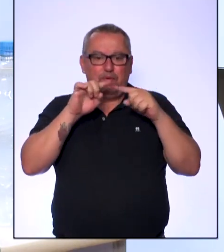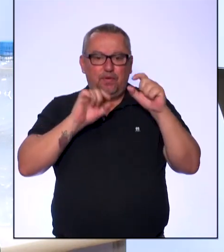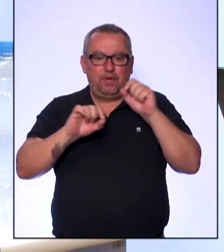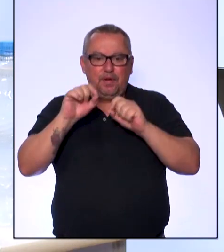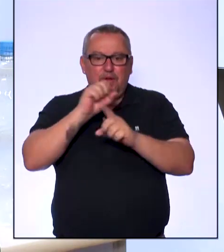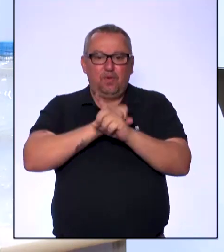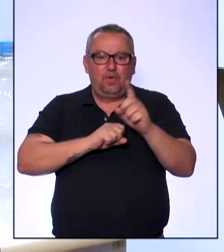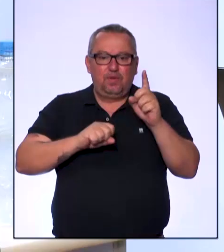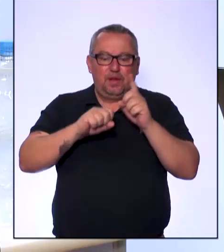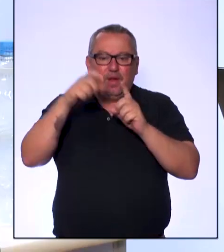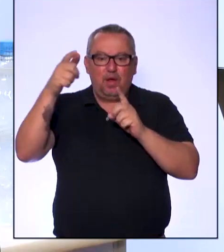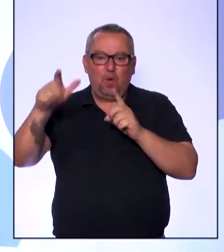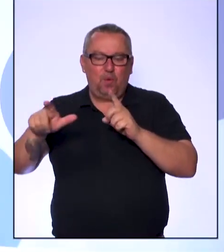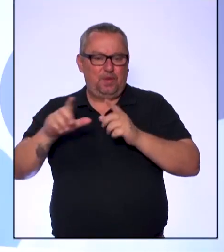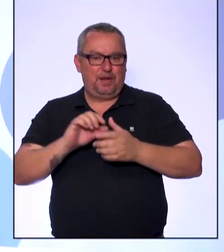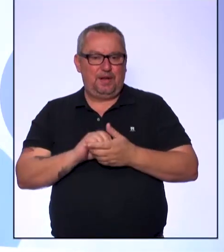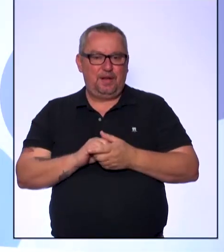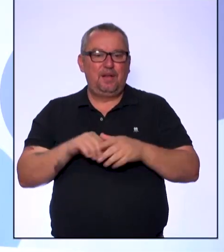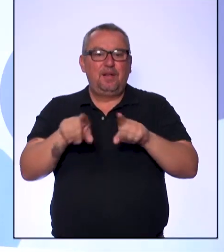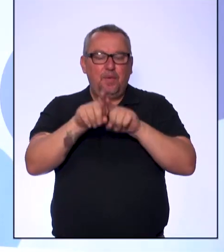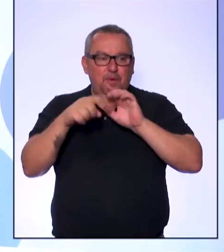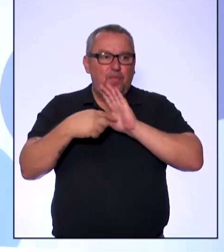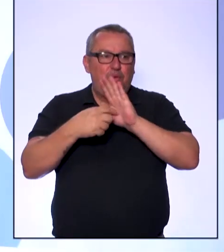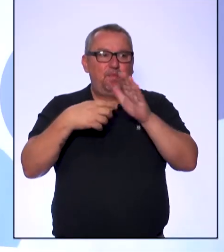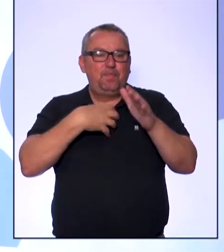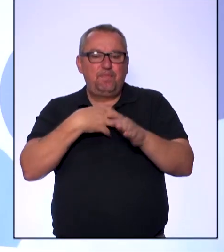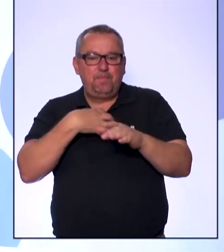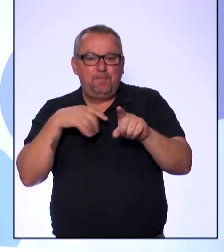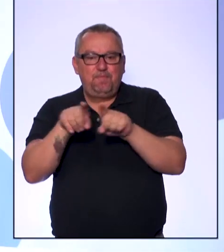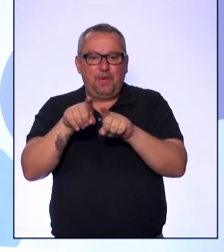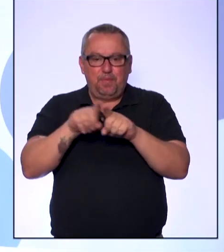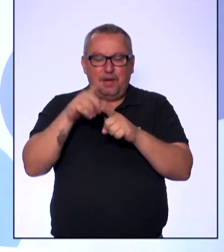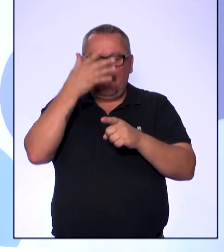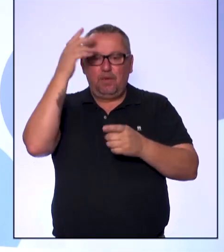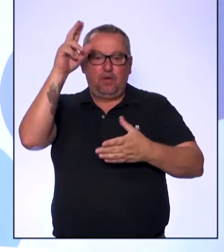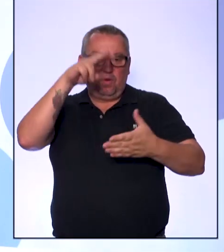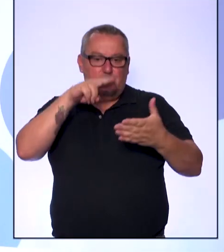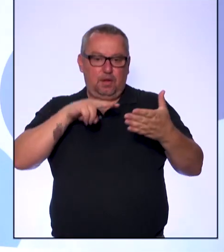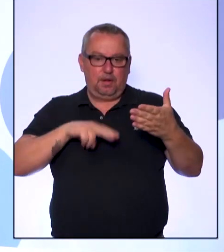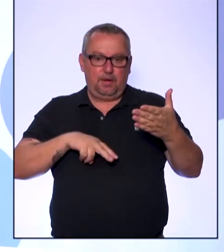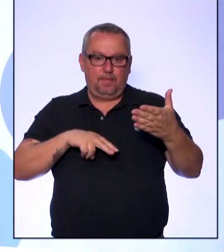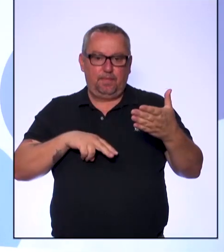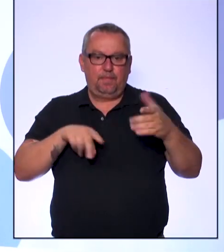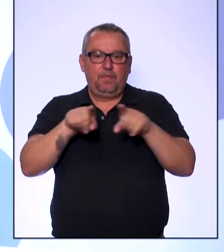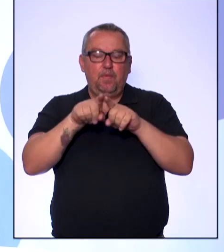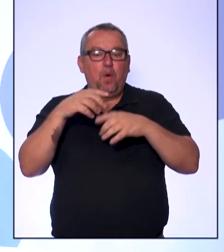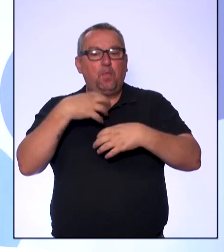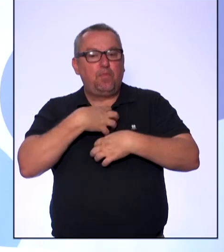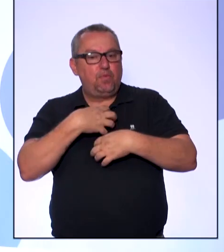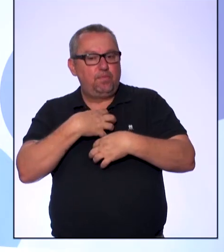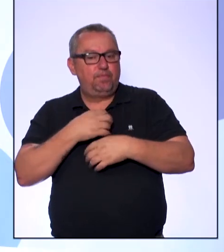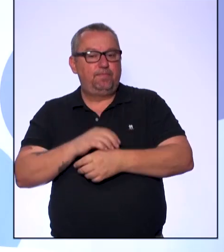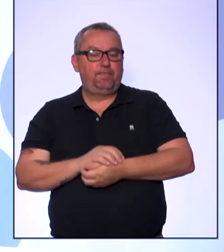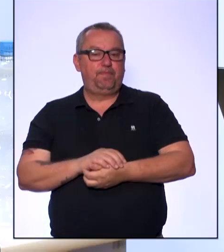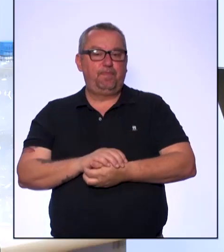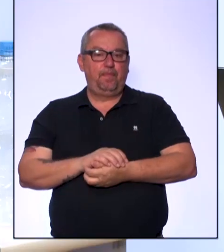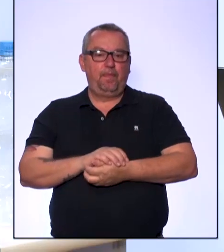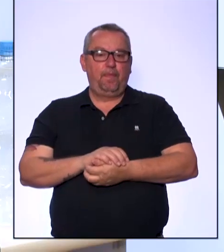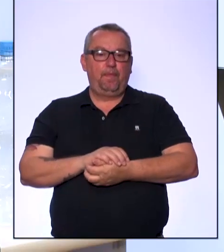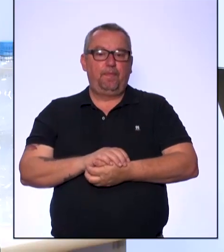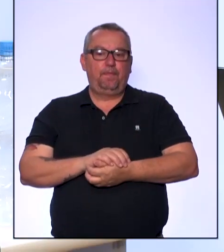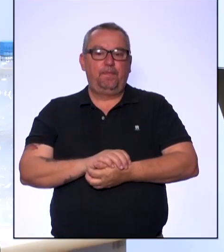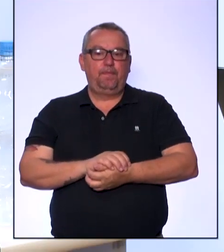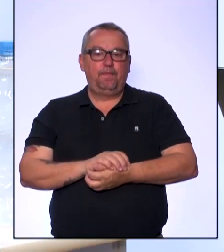social, acaba sendo outra. Buscar um posicionamento, buscar um talvez, posicionamento. Né, do leitor, né? Exatamente, é um posicionamento. Muito